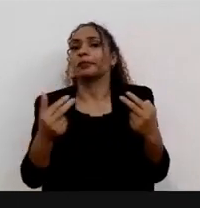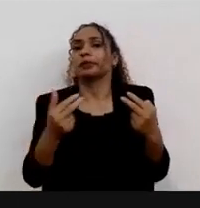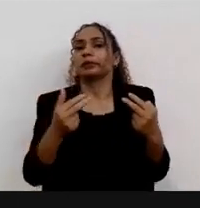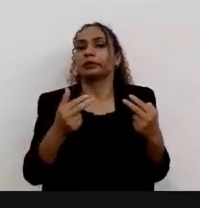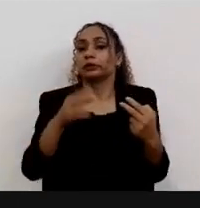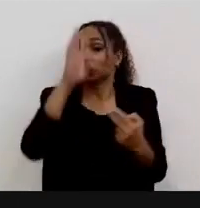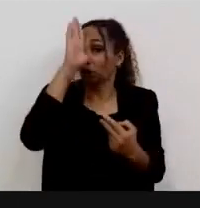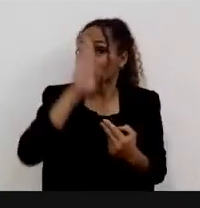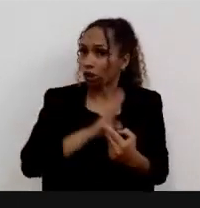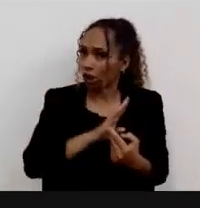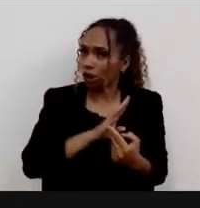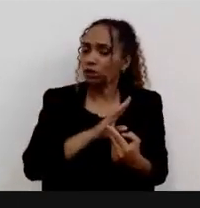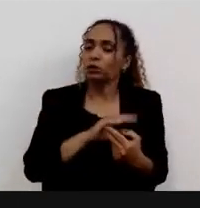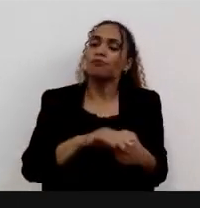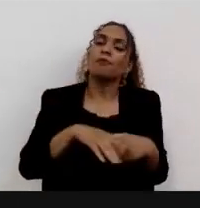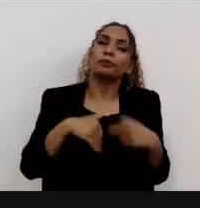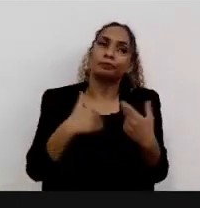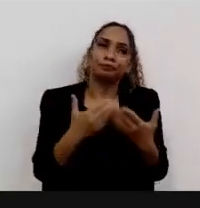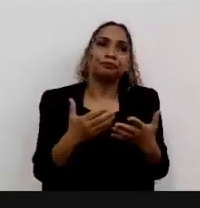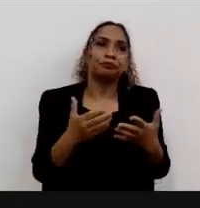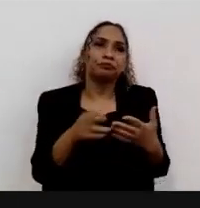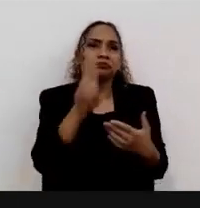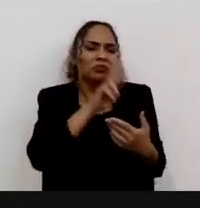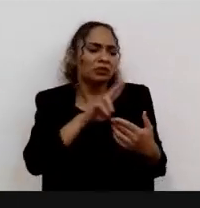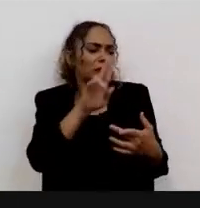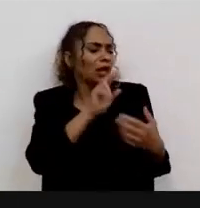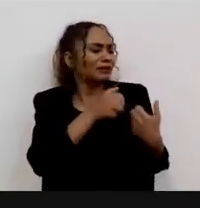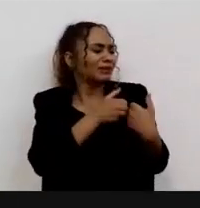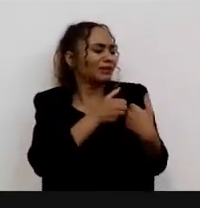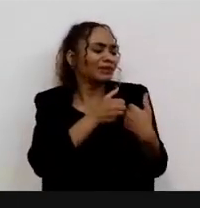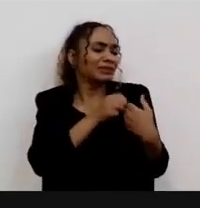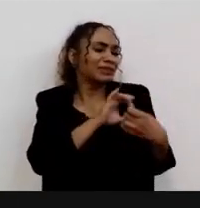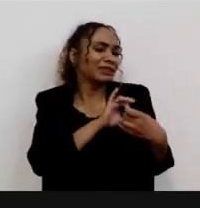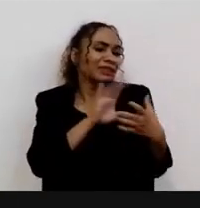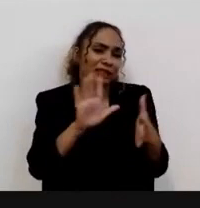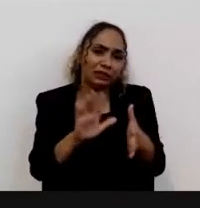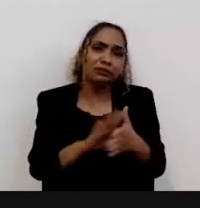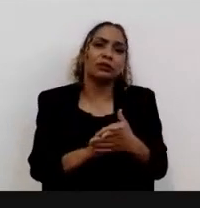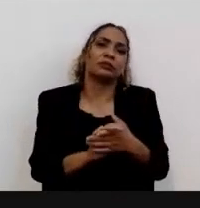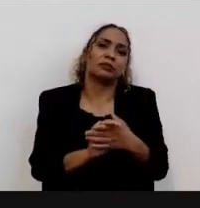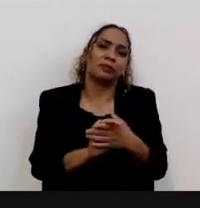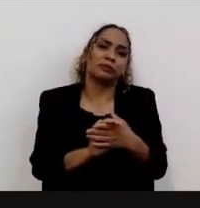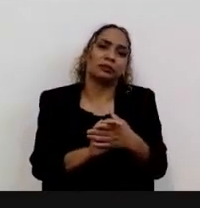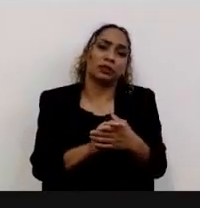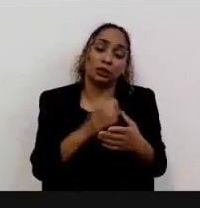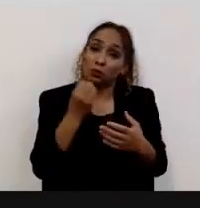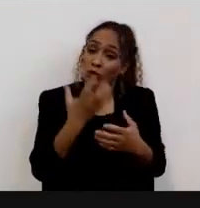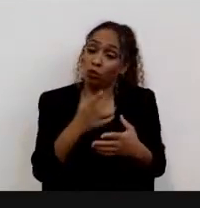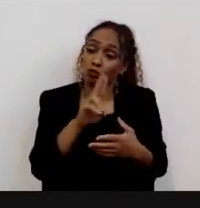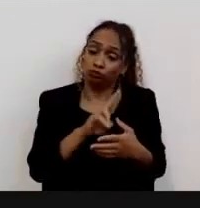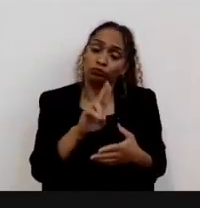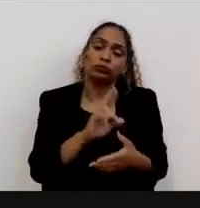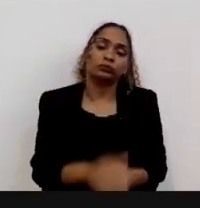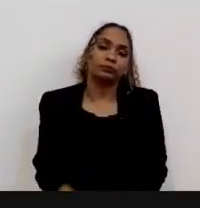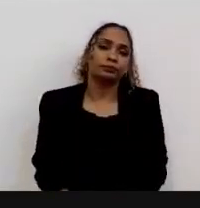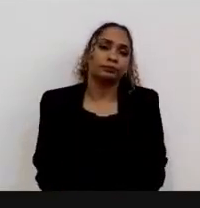geral, são gratuitas, né, estão aí para livre utilização. Eu acho que o ganho seria tremendo mesmo.